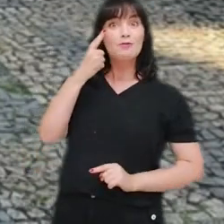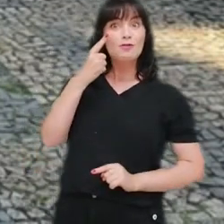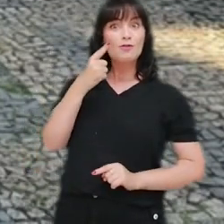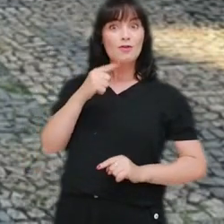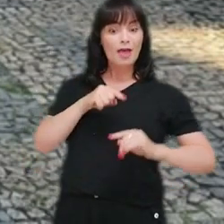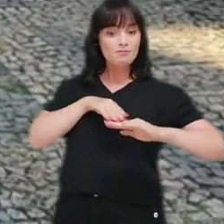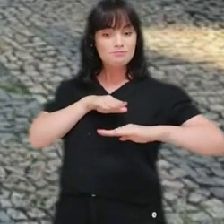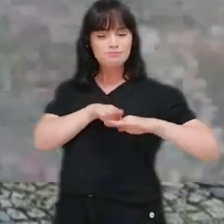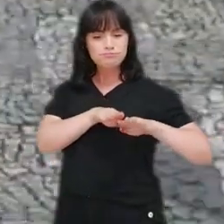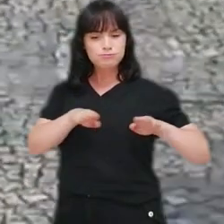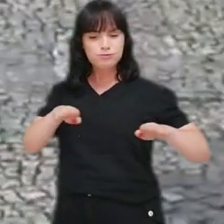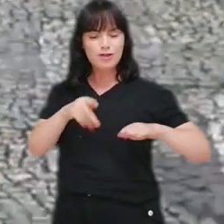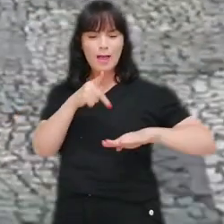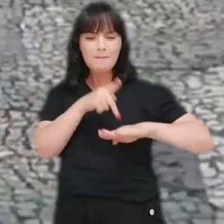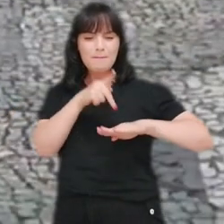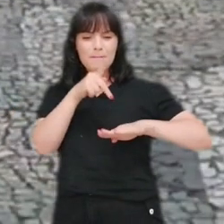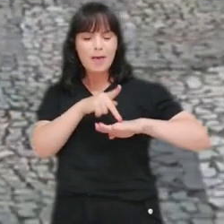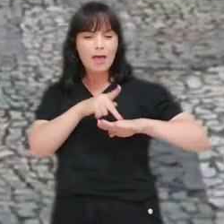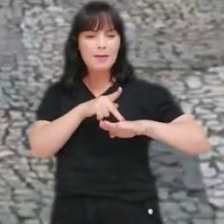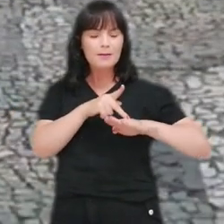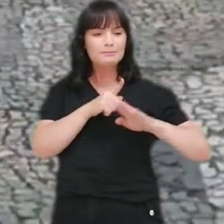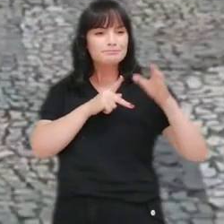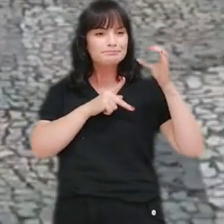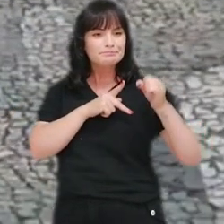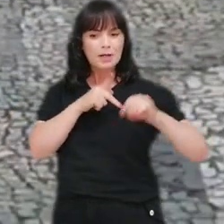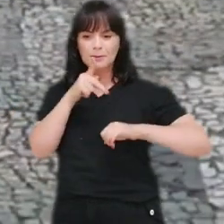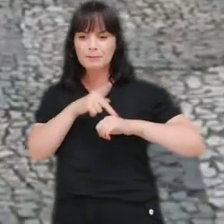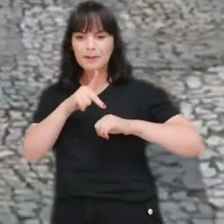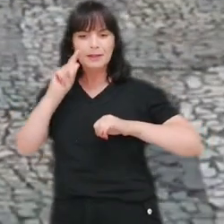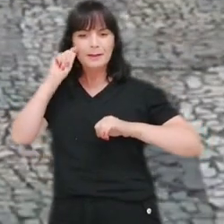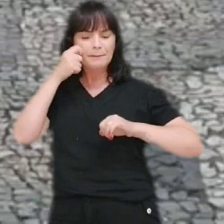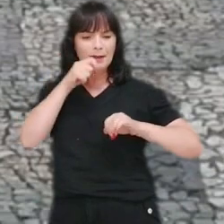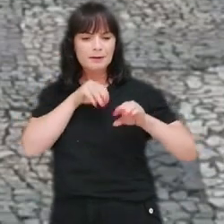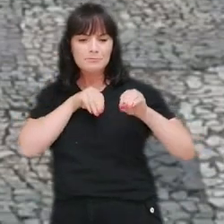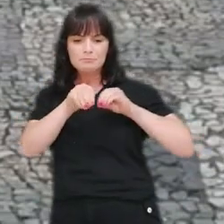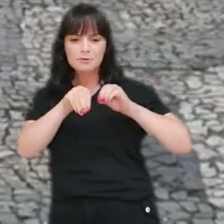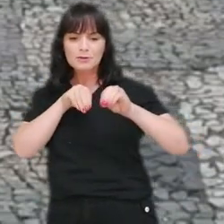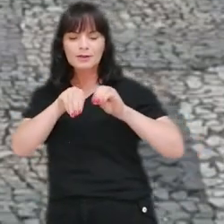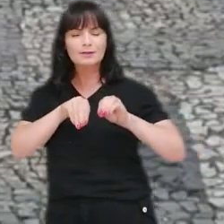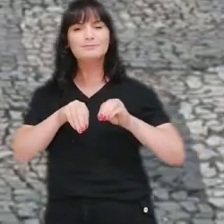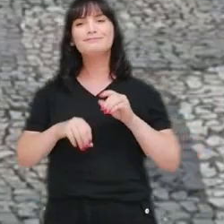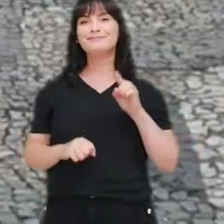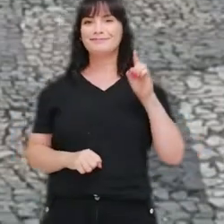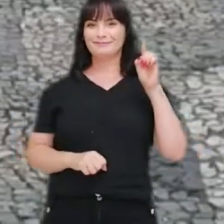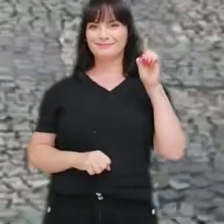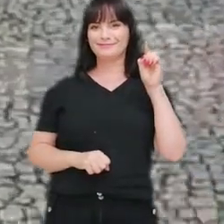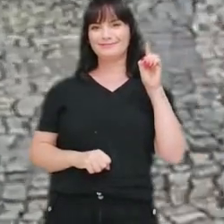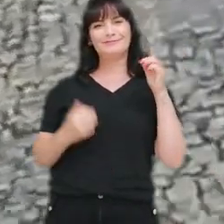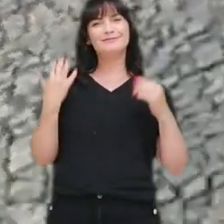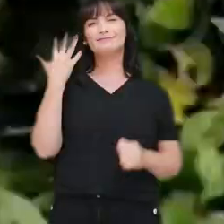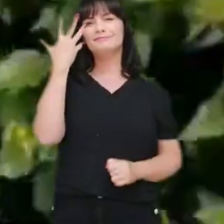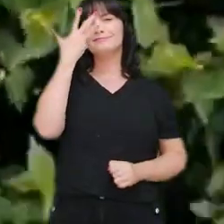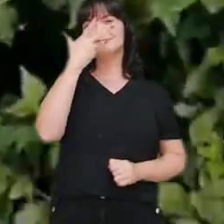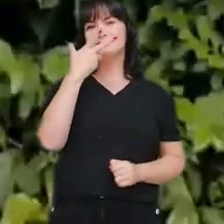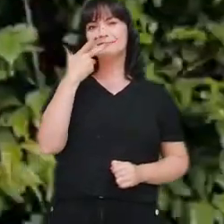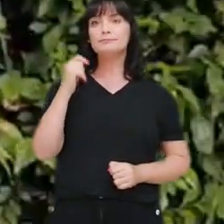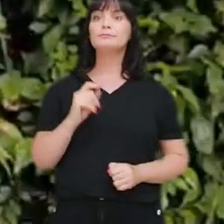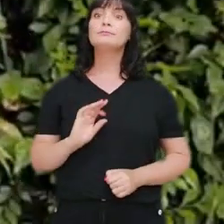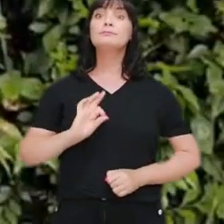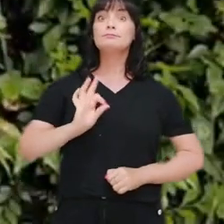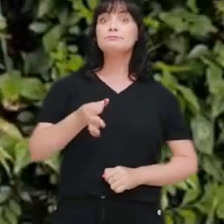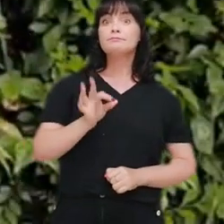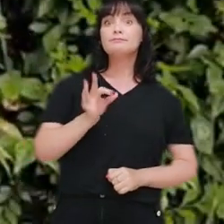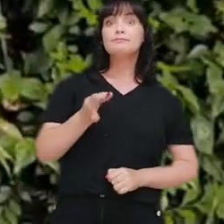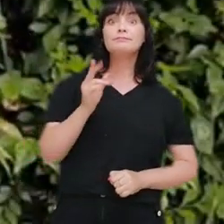da calçada com pedras pretas e brancas. It's very beautiful. Muito lindo.